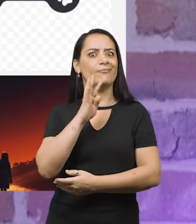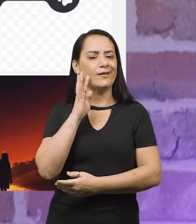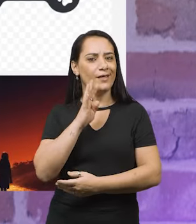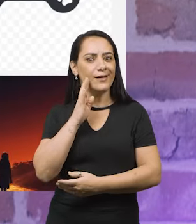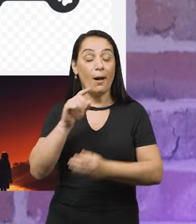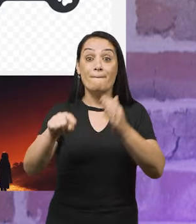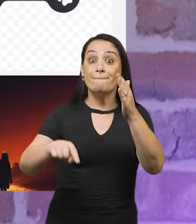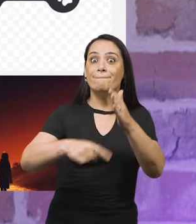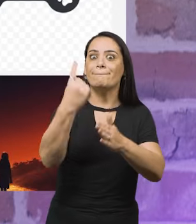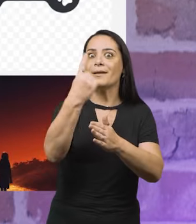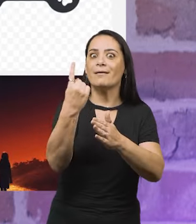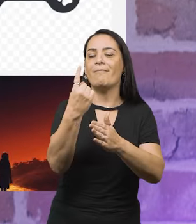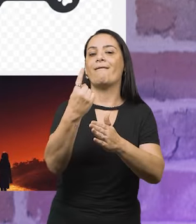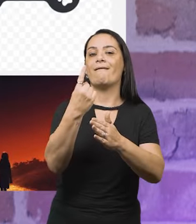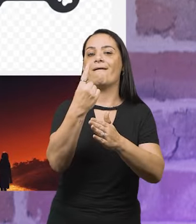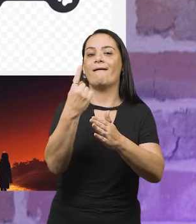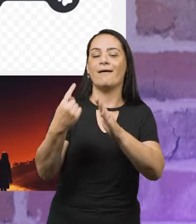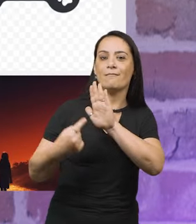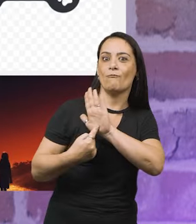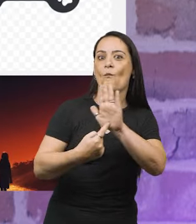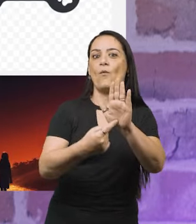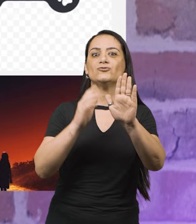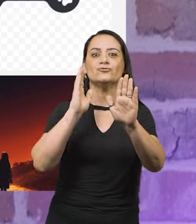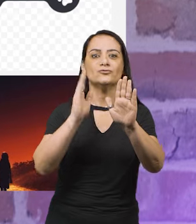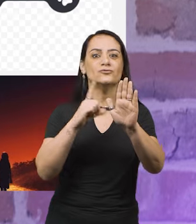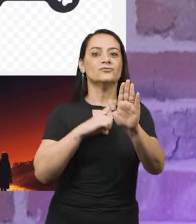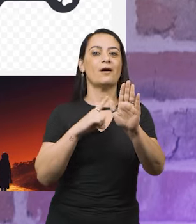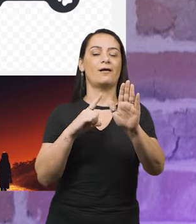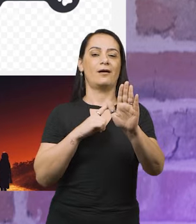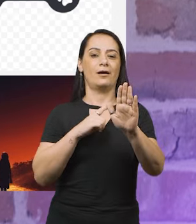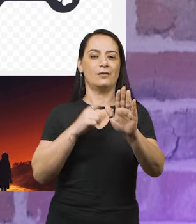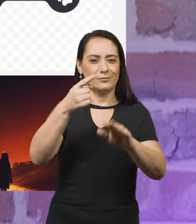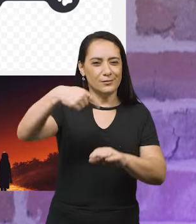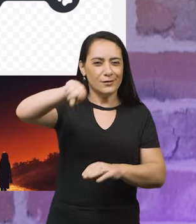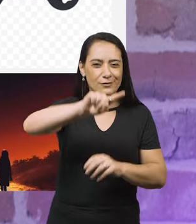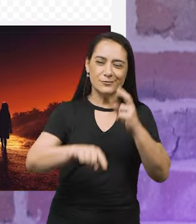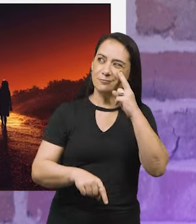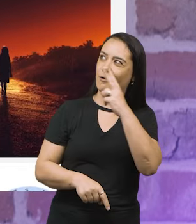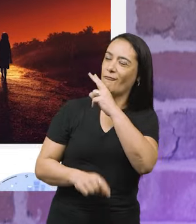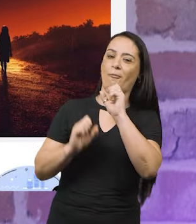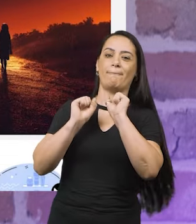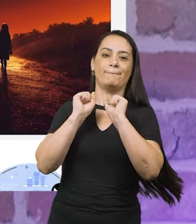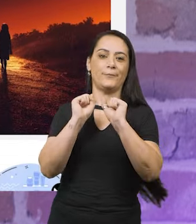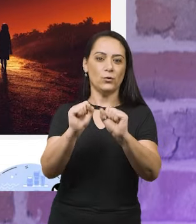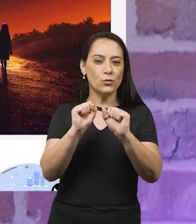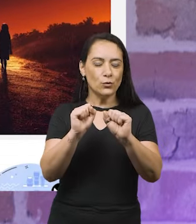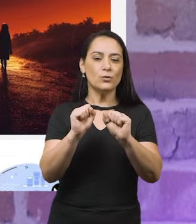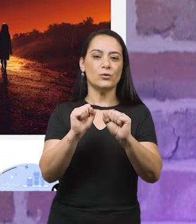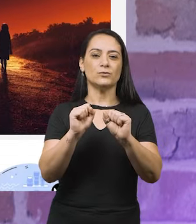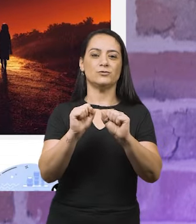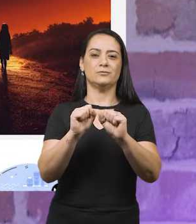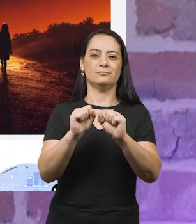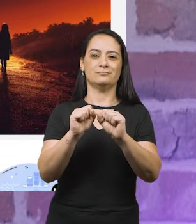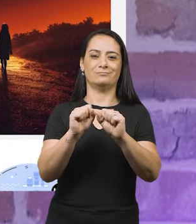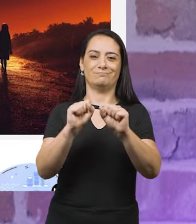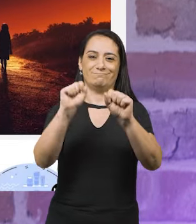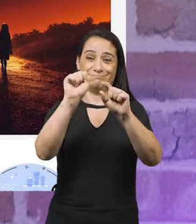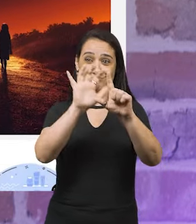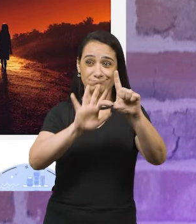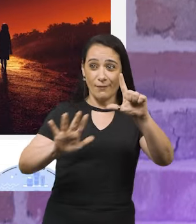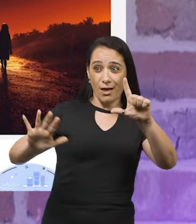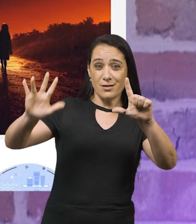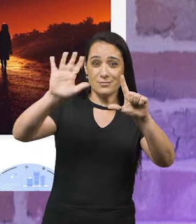Olha só que bacana, já trouxe aqui no primeiro resultado, né? Como vocês podem ver, eles até dão